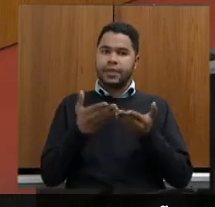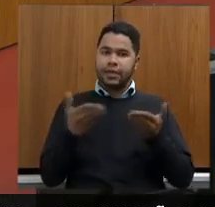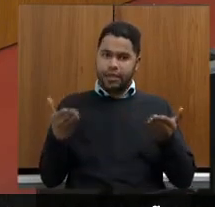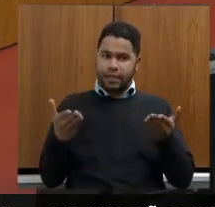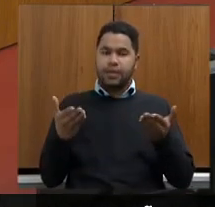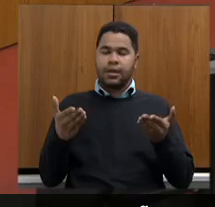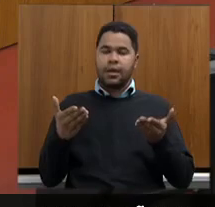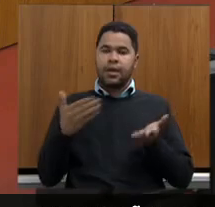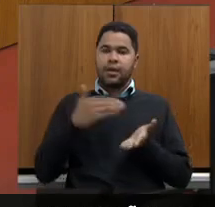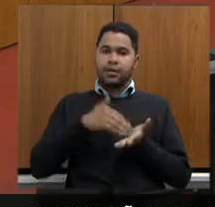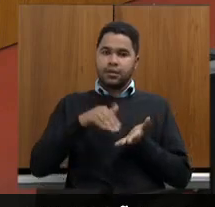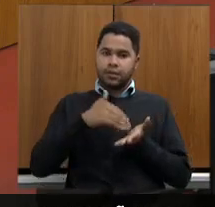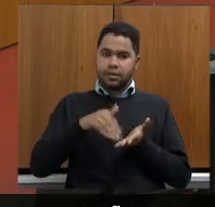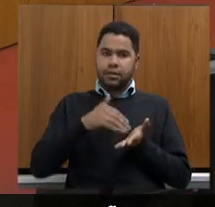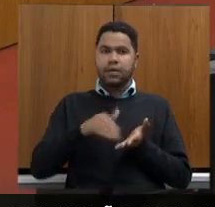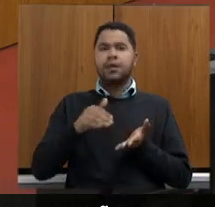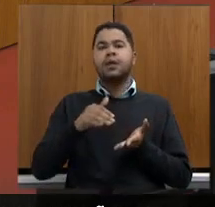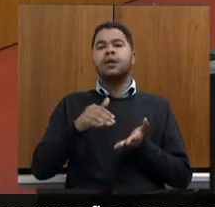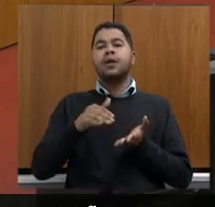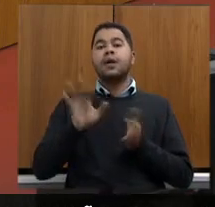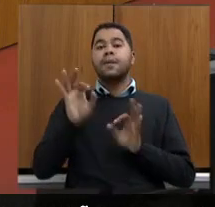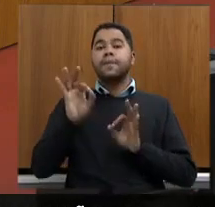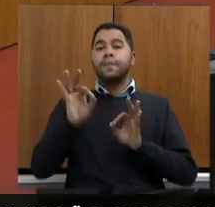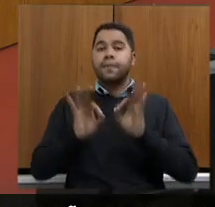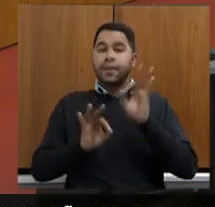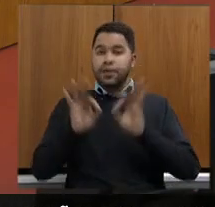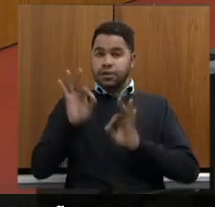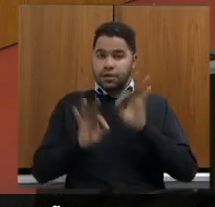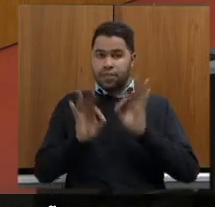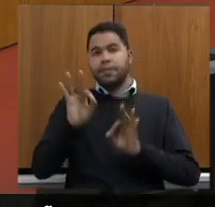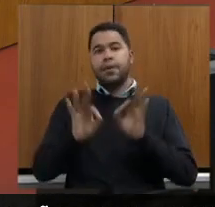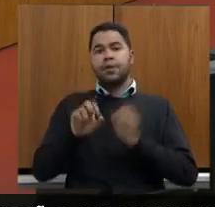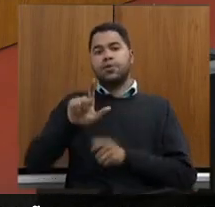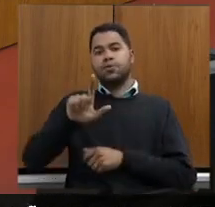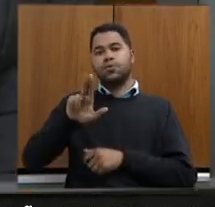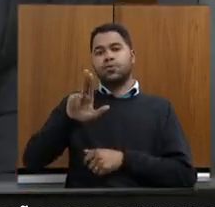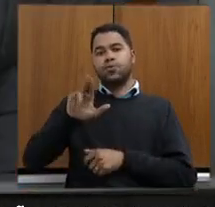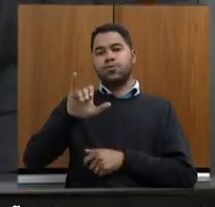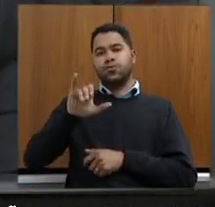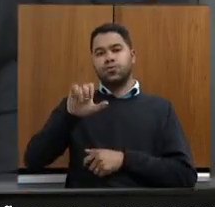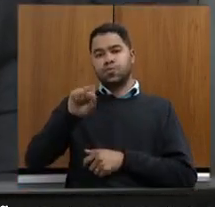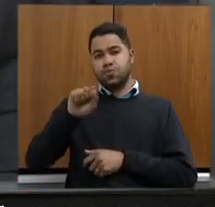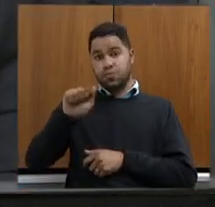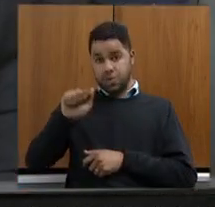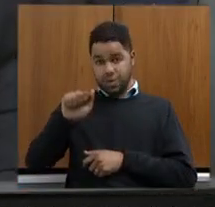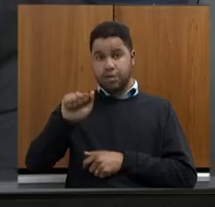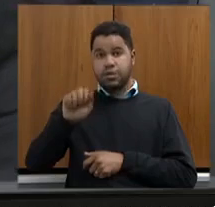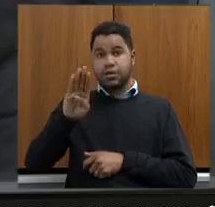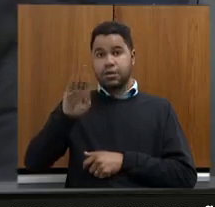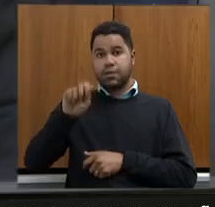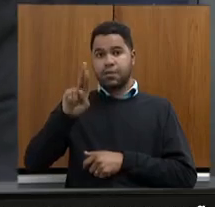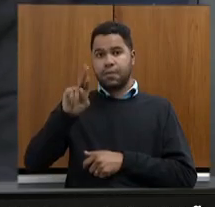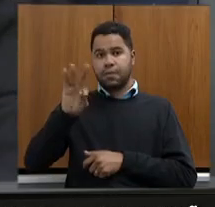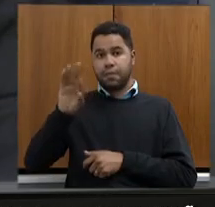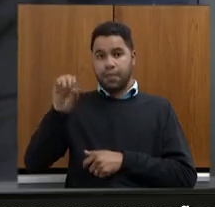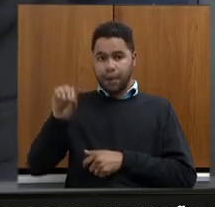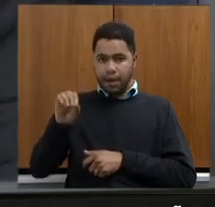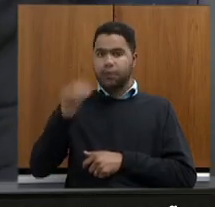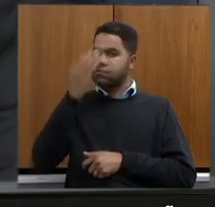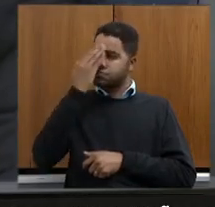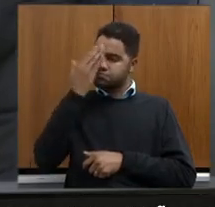secretária de planejamento Luiza Barreto agradeço pela presença aqui